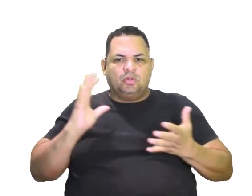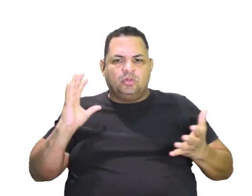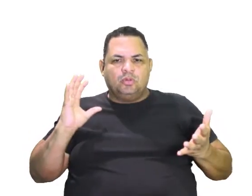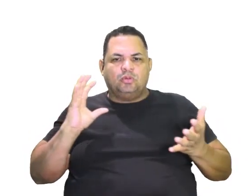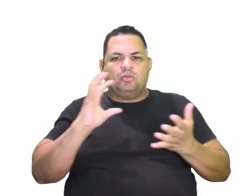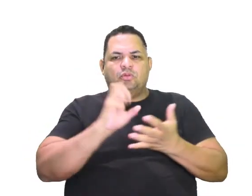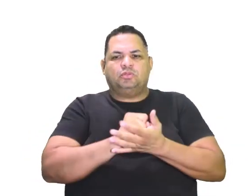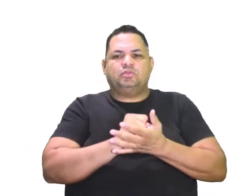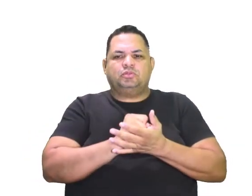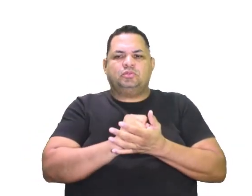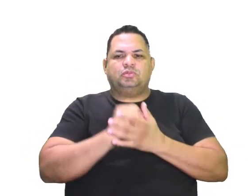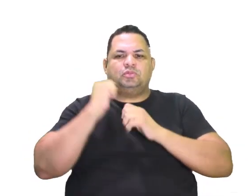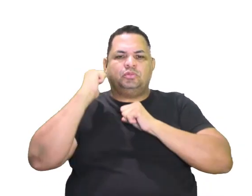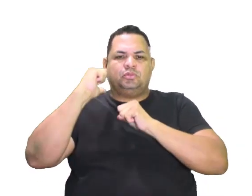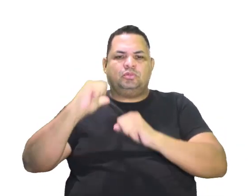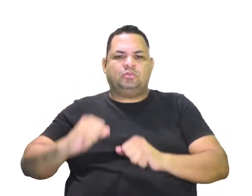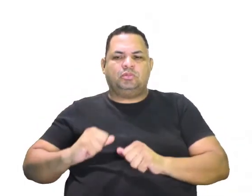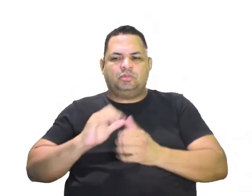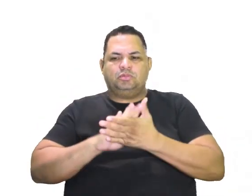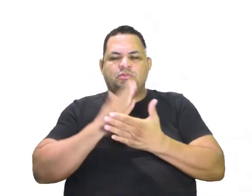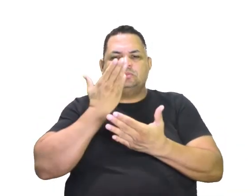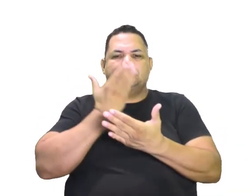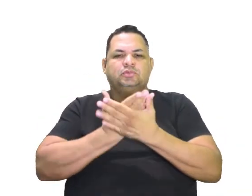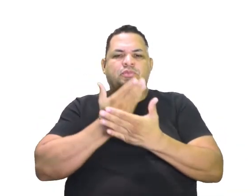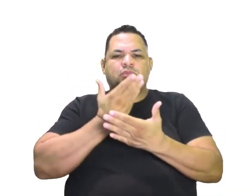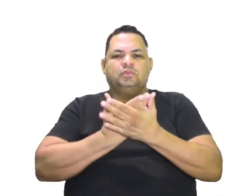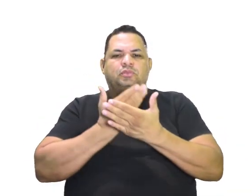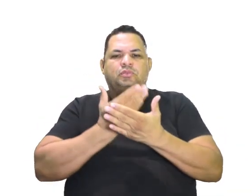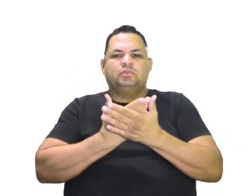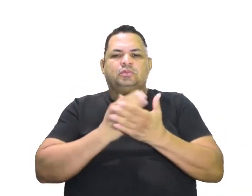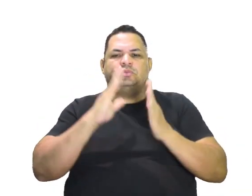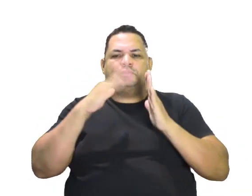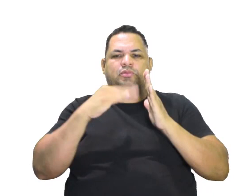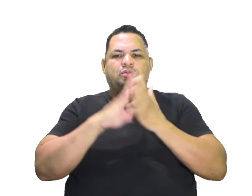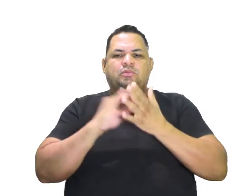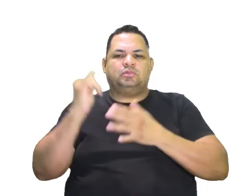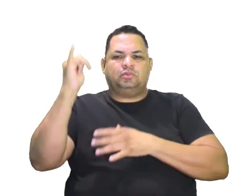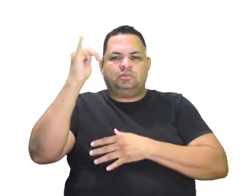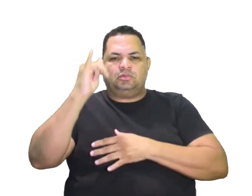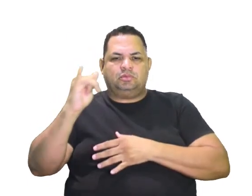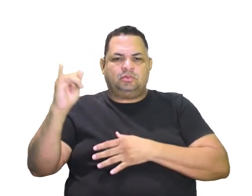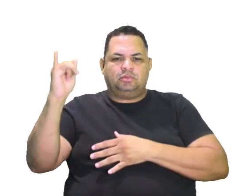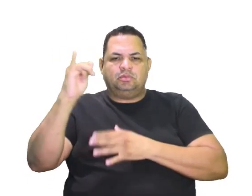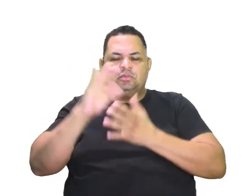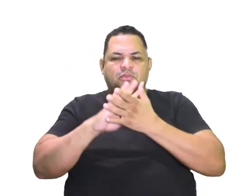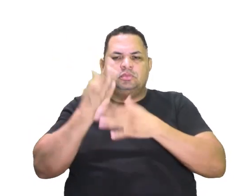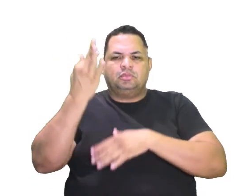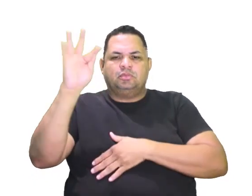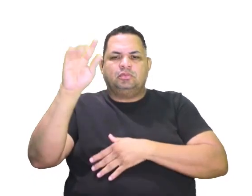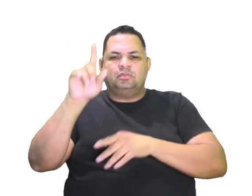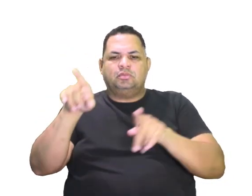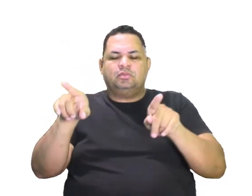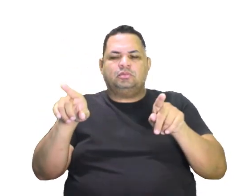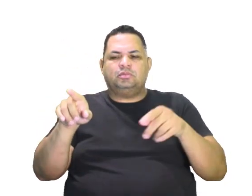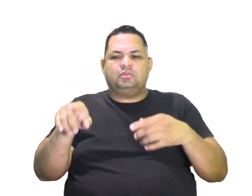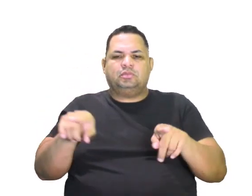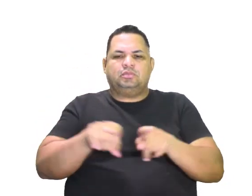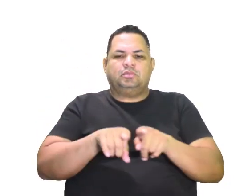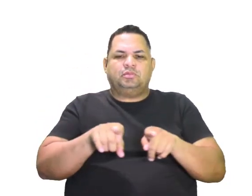uma bolsa de estudos, né? Foi estudar pintura na Itália e na França em